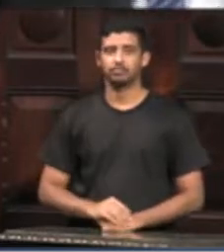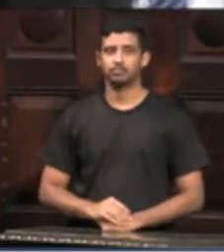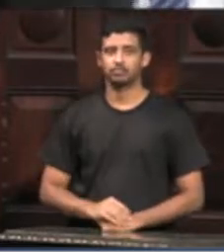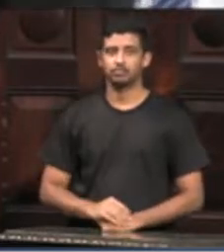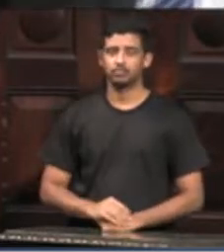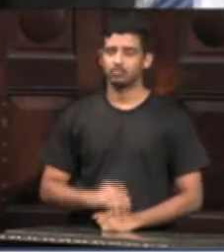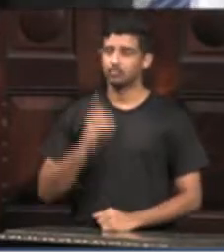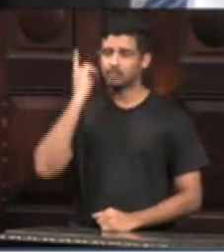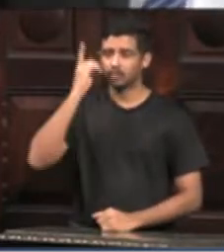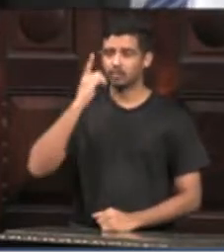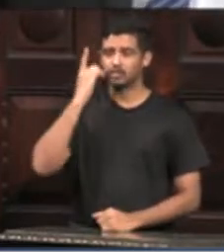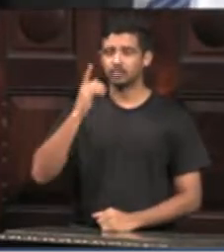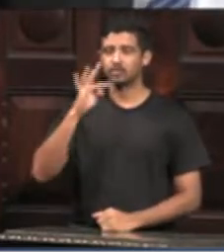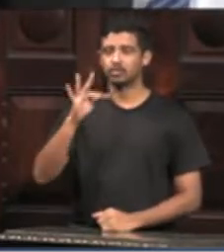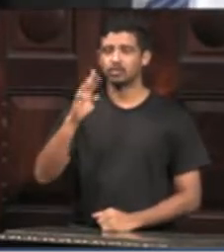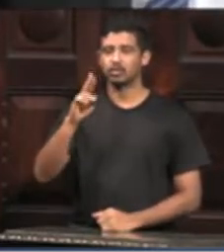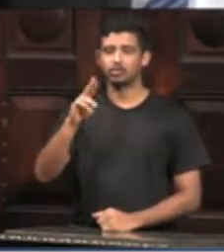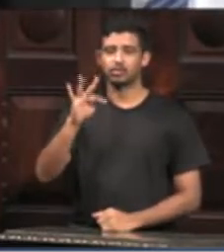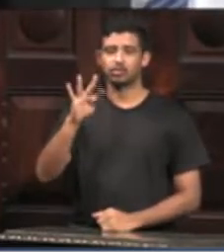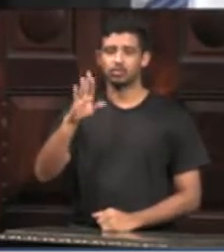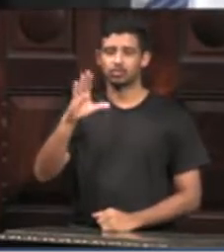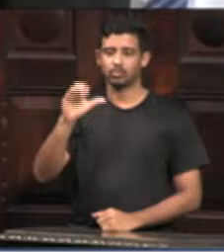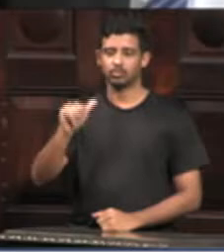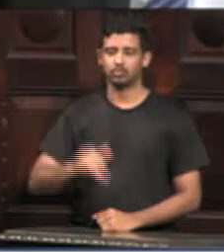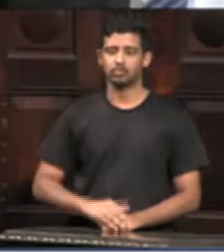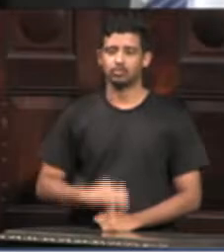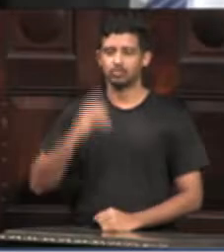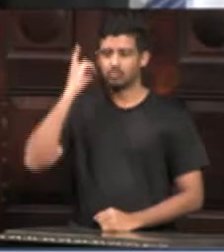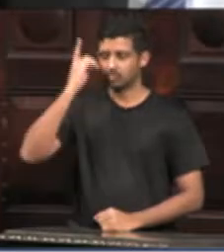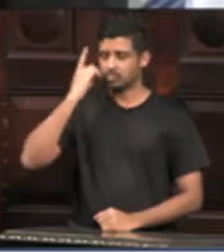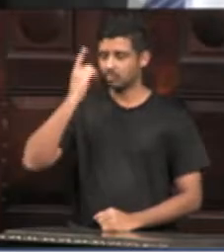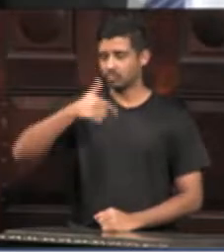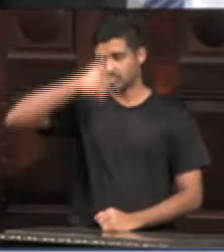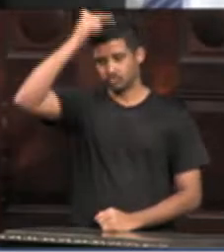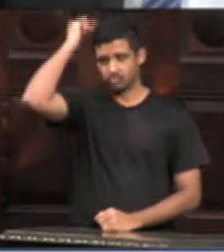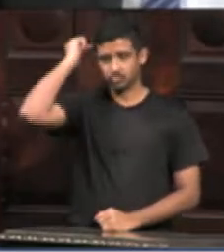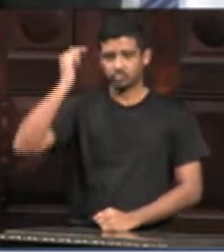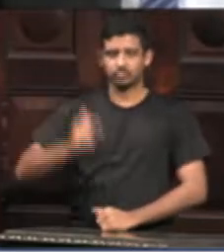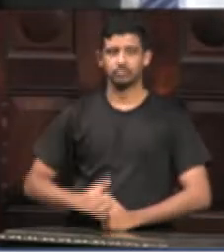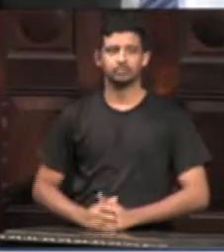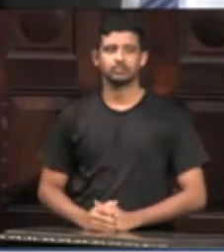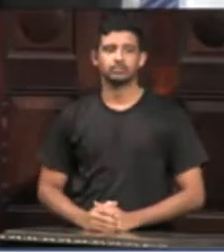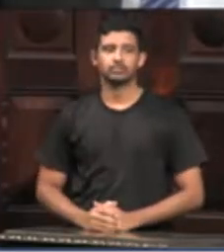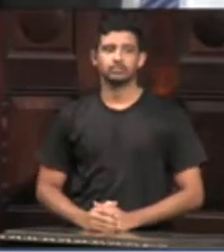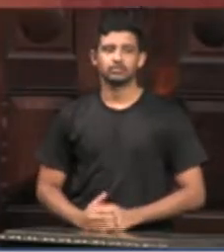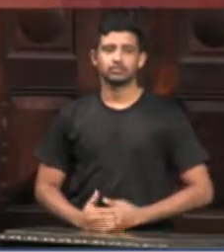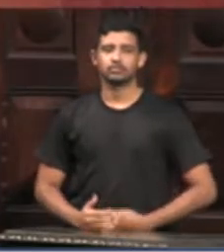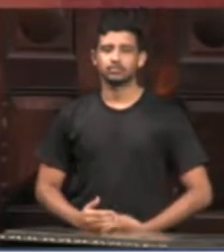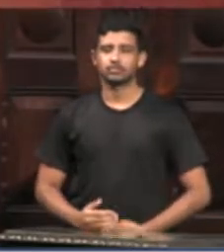deputado Gustavo Tutuca, deputado Luiz Paulo.